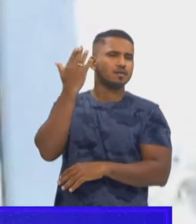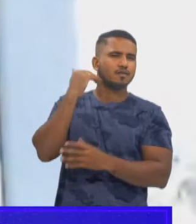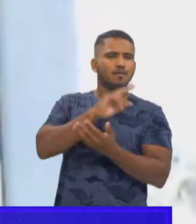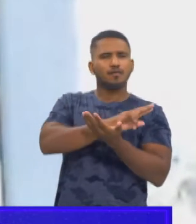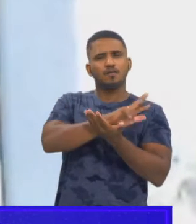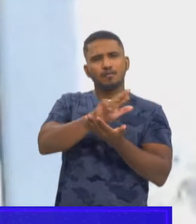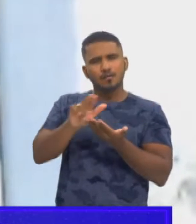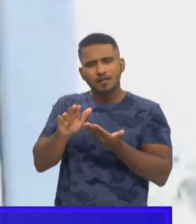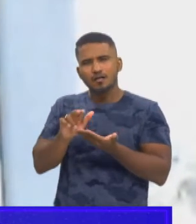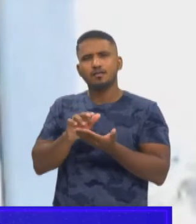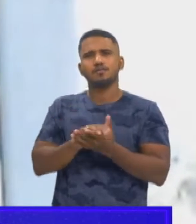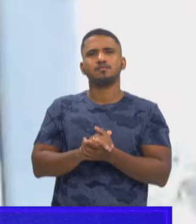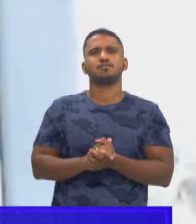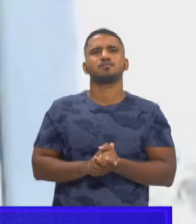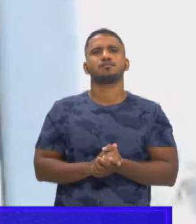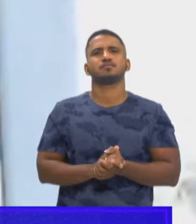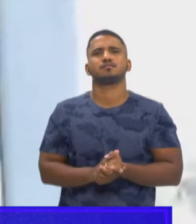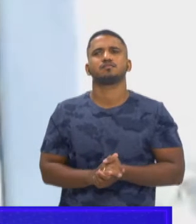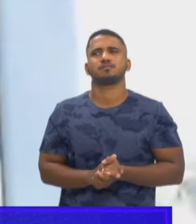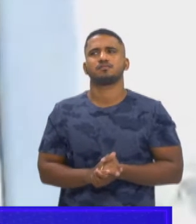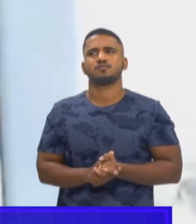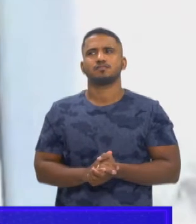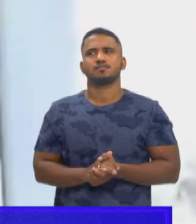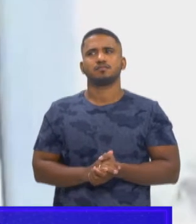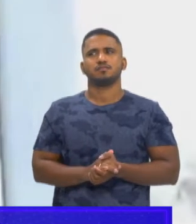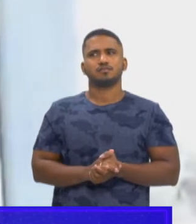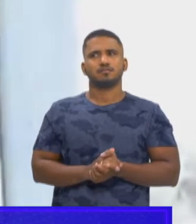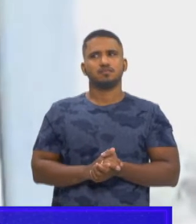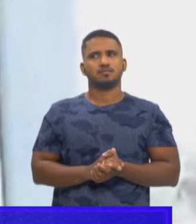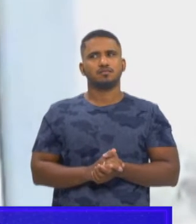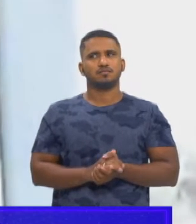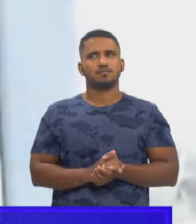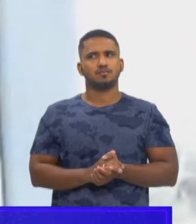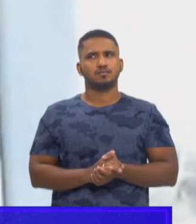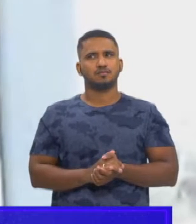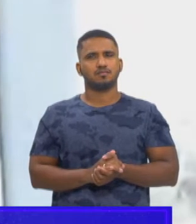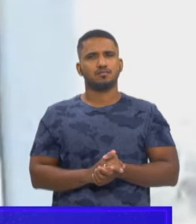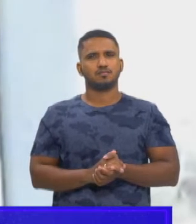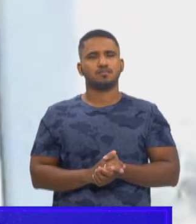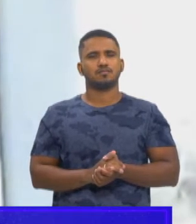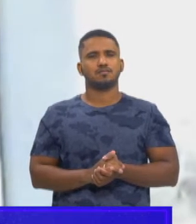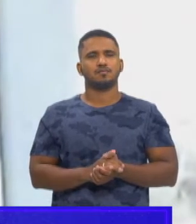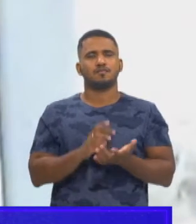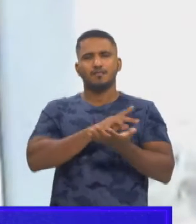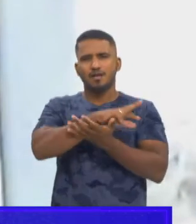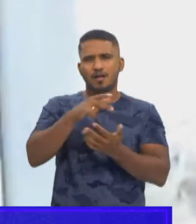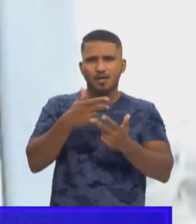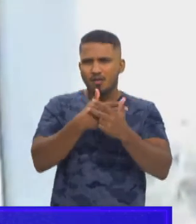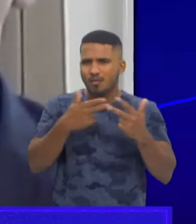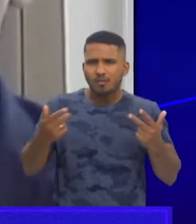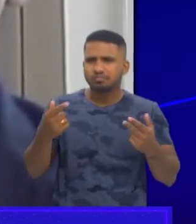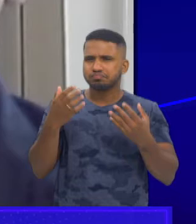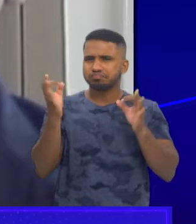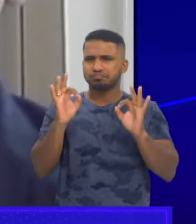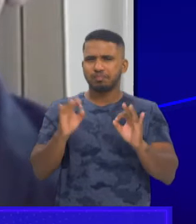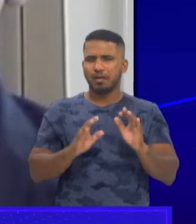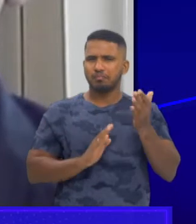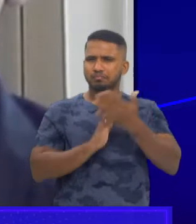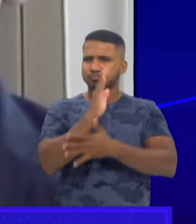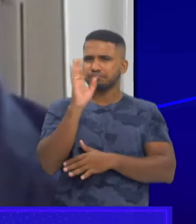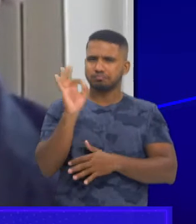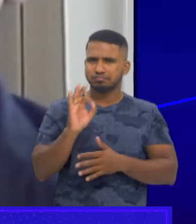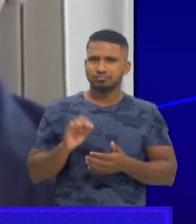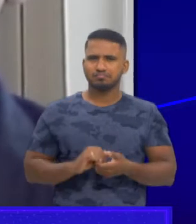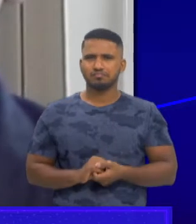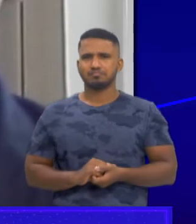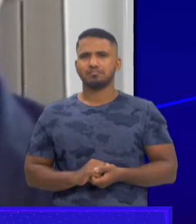a sociedade respeite mais esse espaço das pessoas com deficiência. Bom,